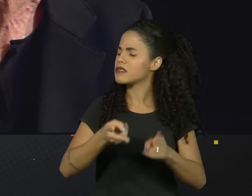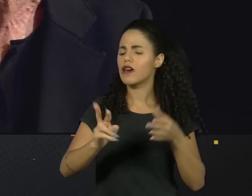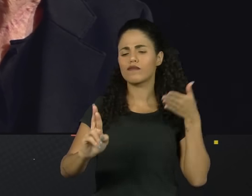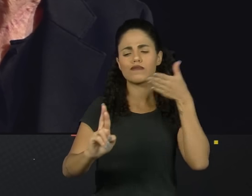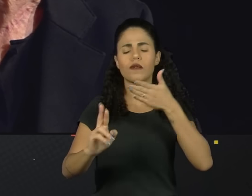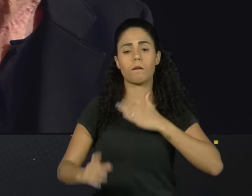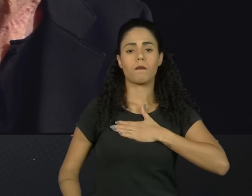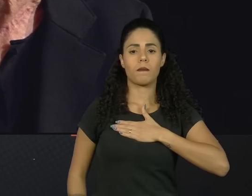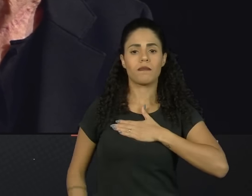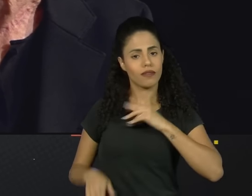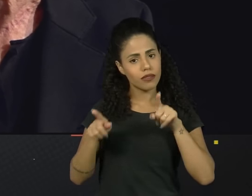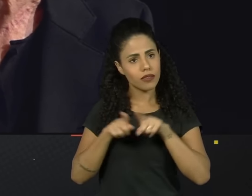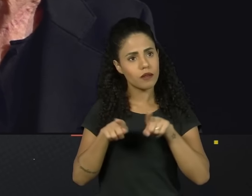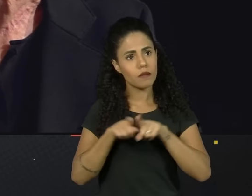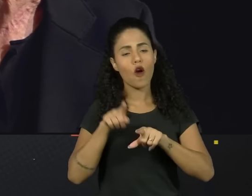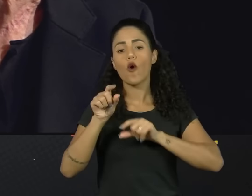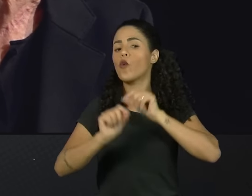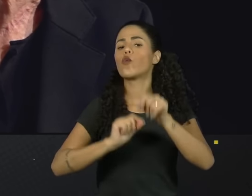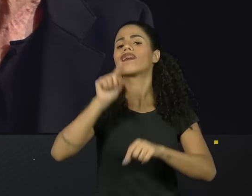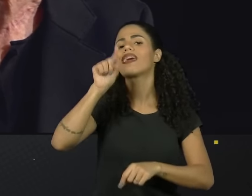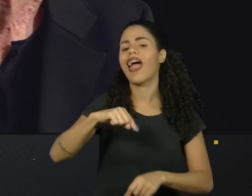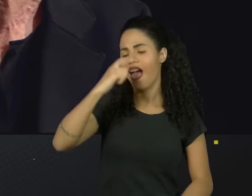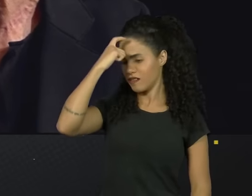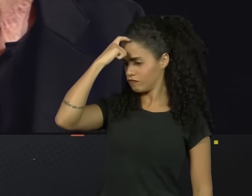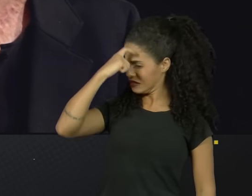mim do que é ser.